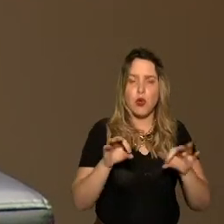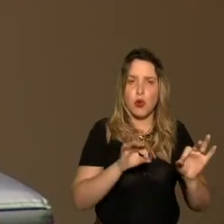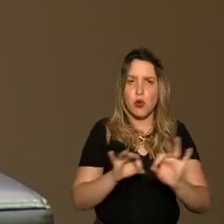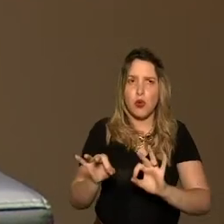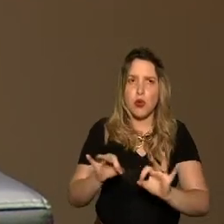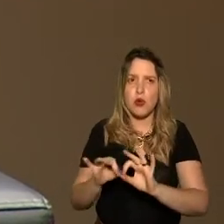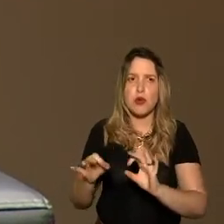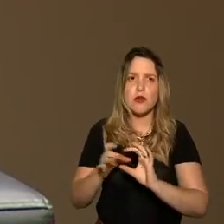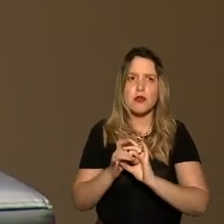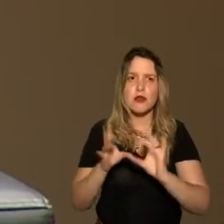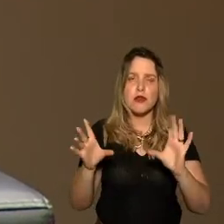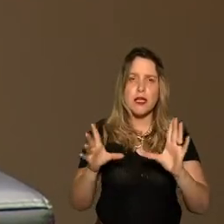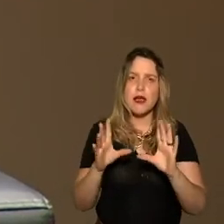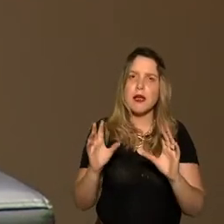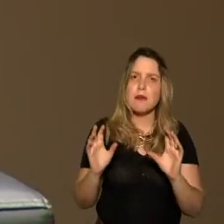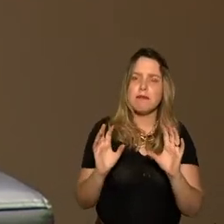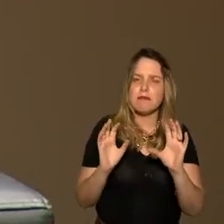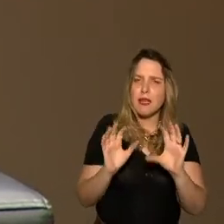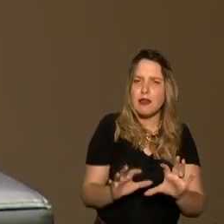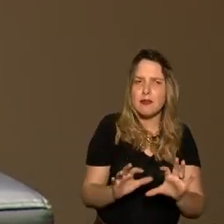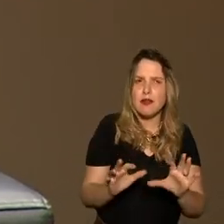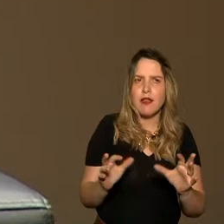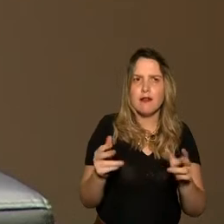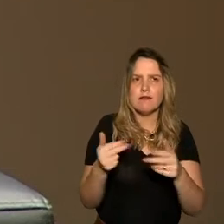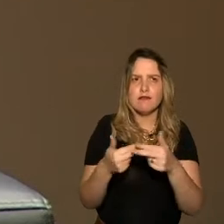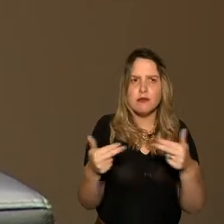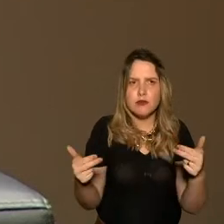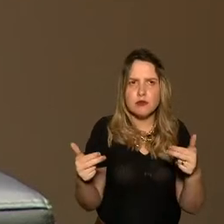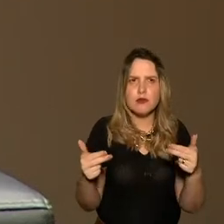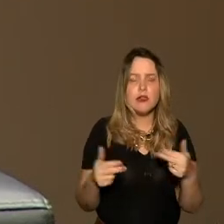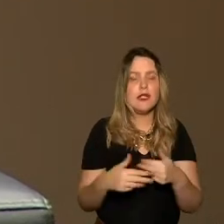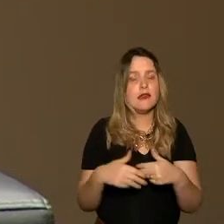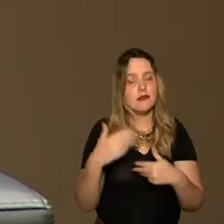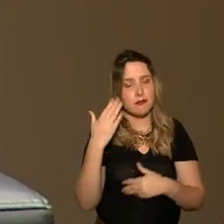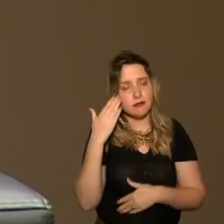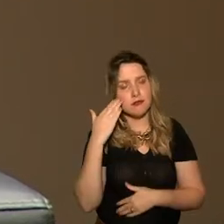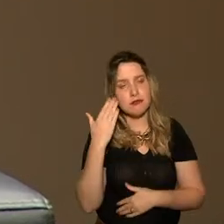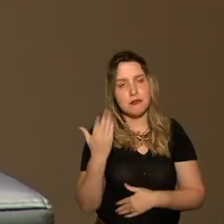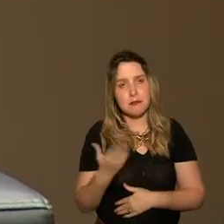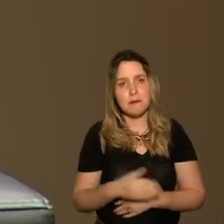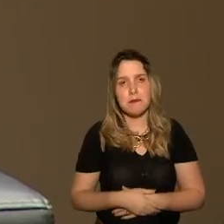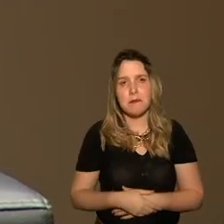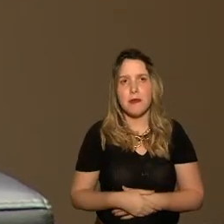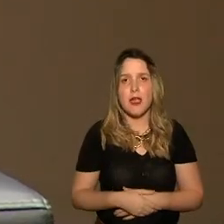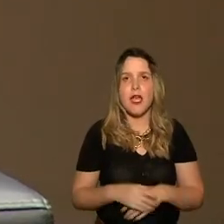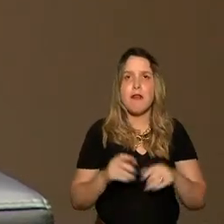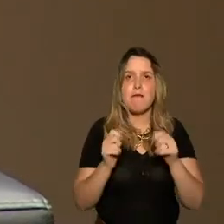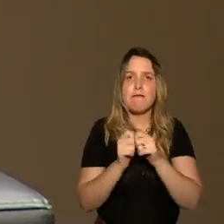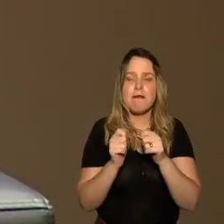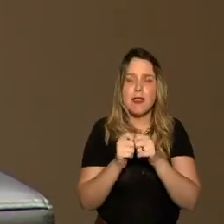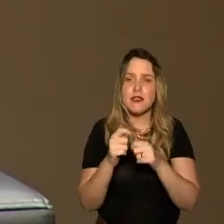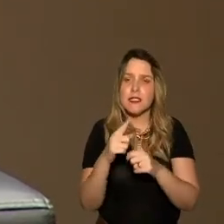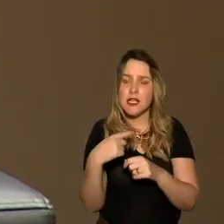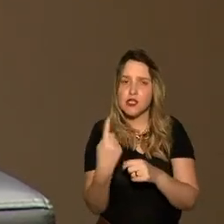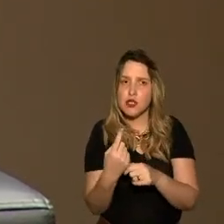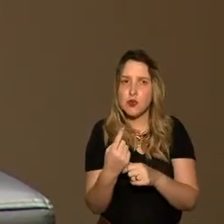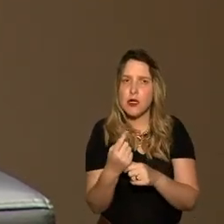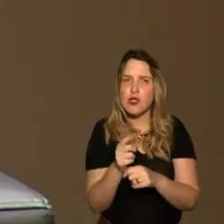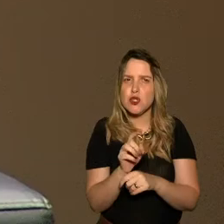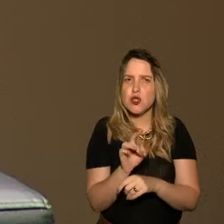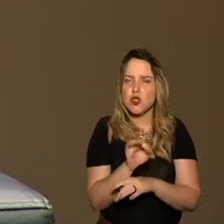existe parcerias institucionais entendeu em que a gente não